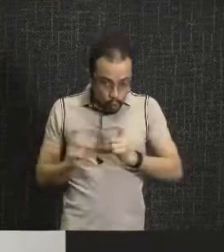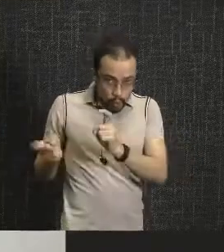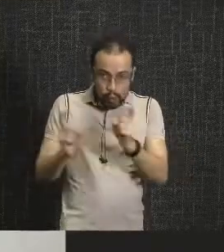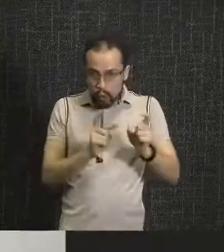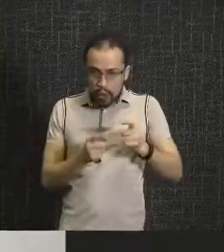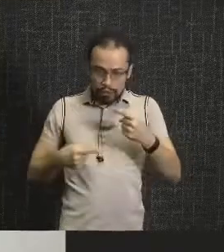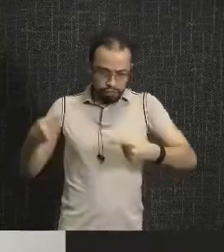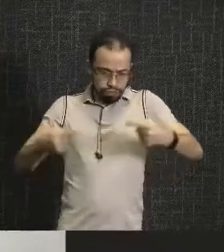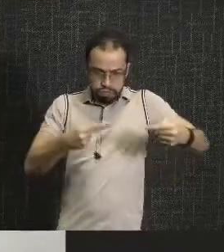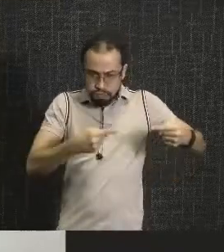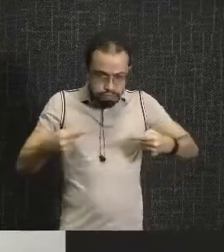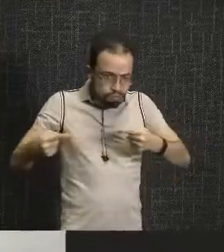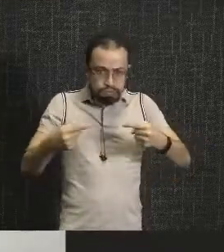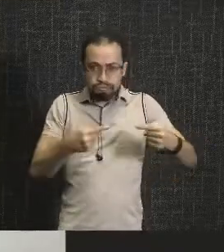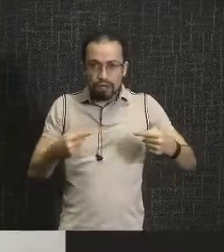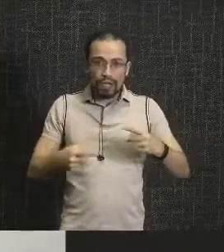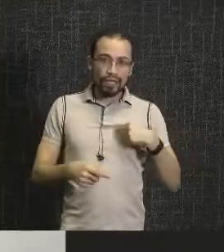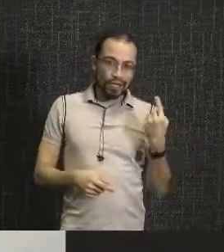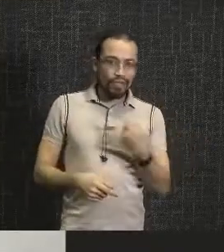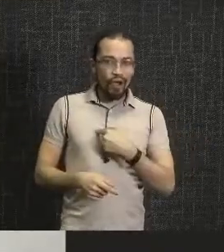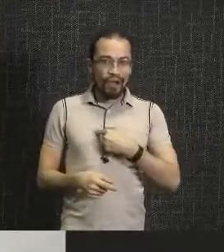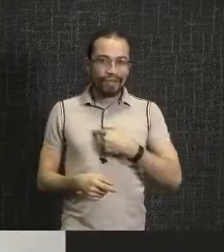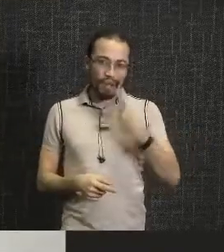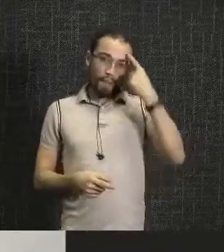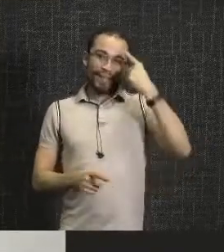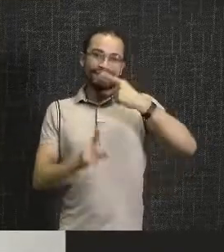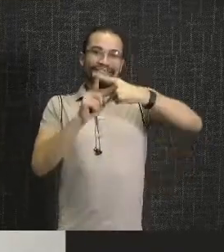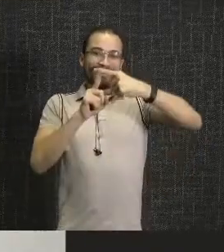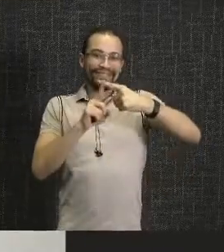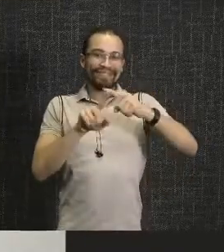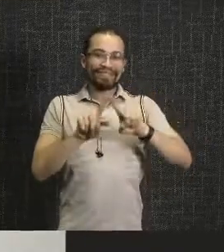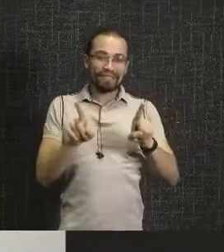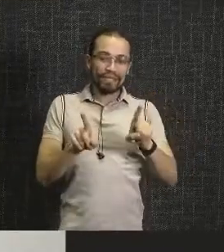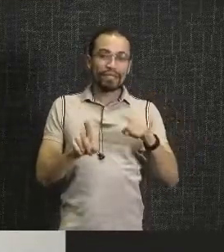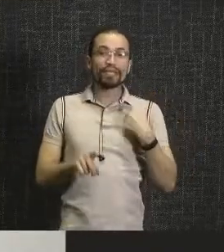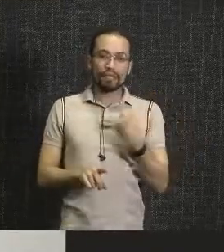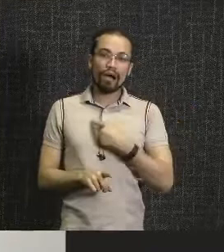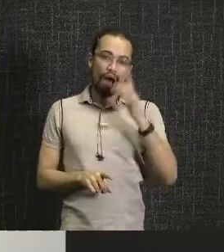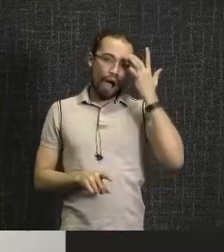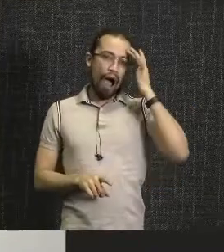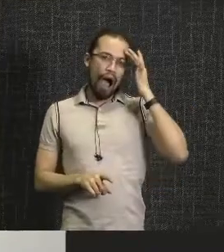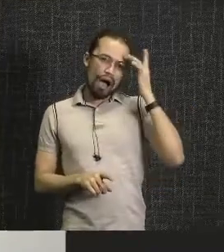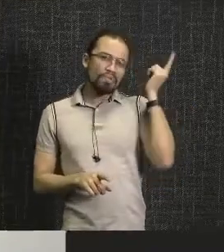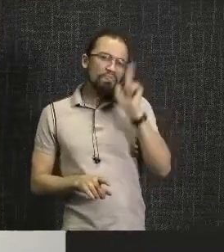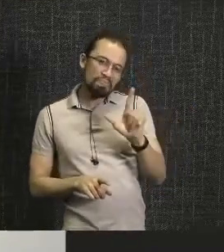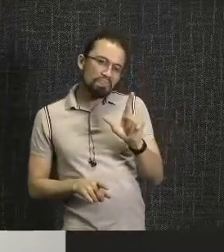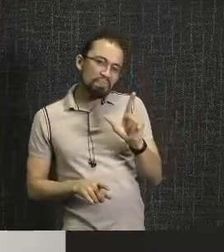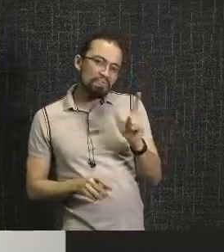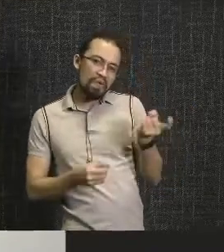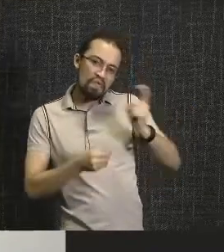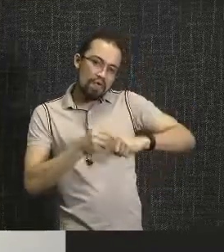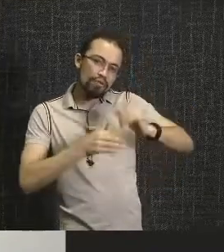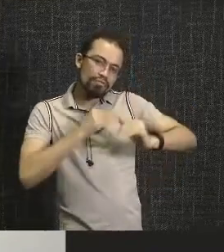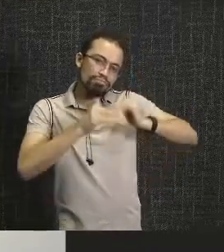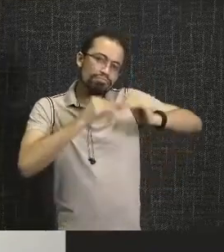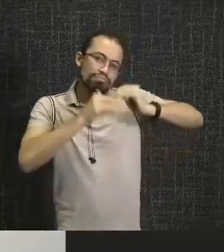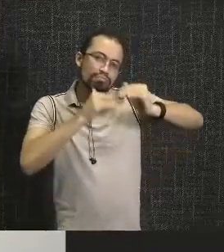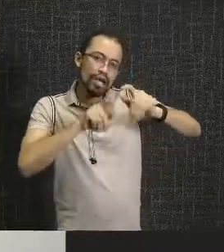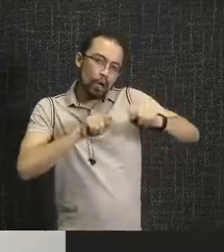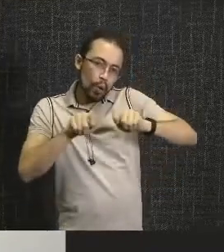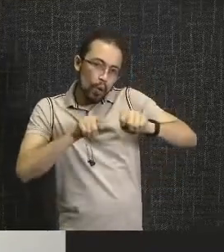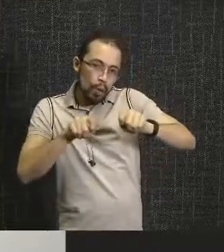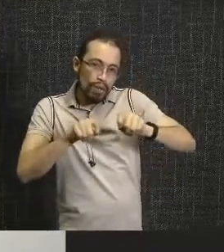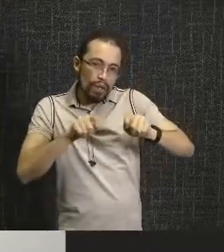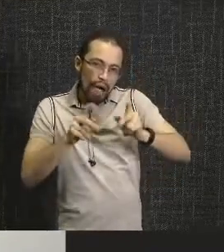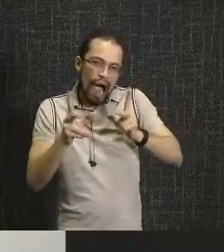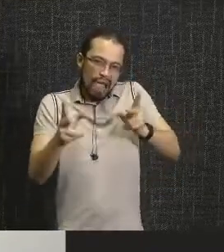seja um pouco otimista a gente imaginar que a gente consegue trazer a economia a funcionar nas mesmas